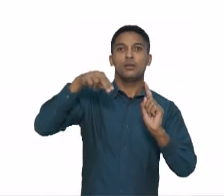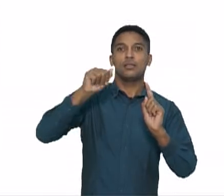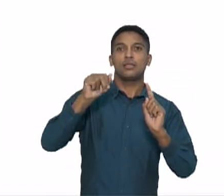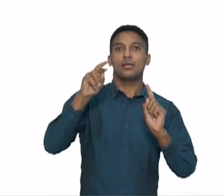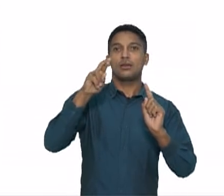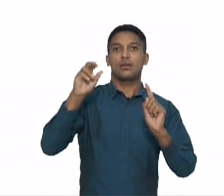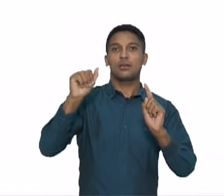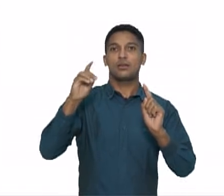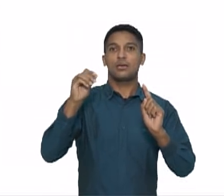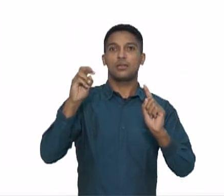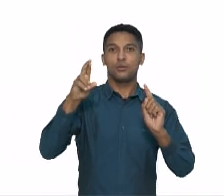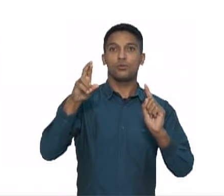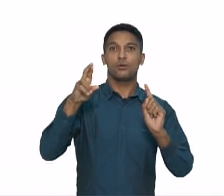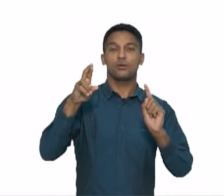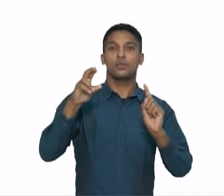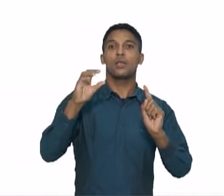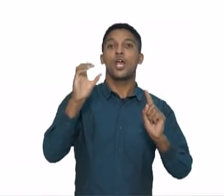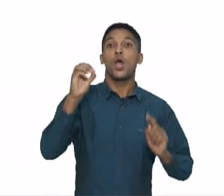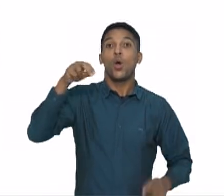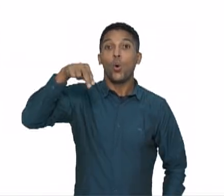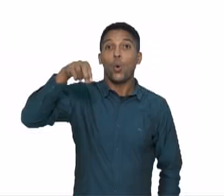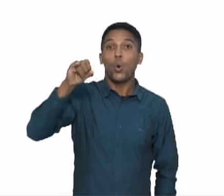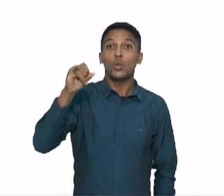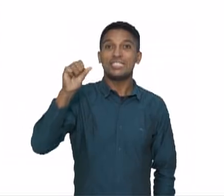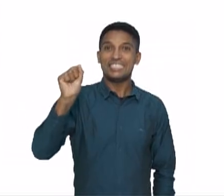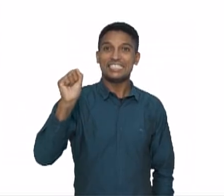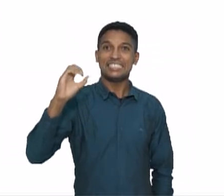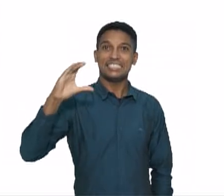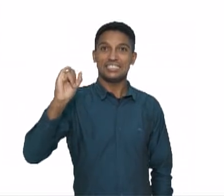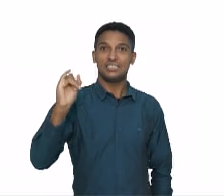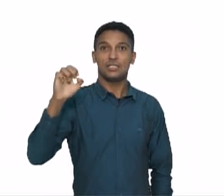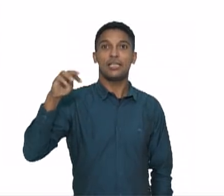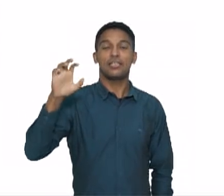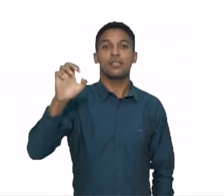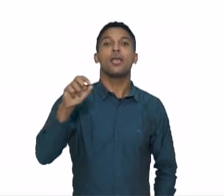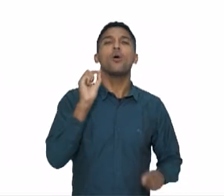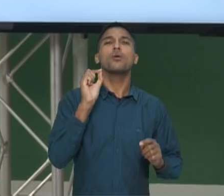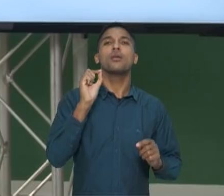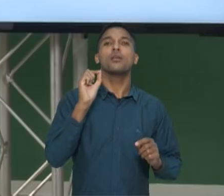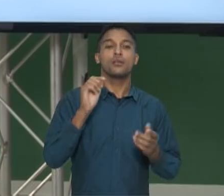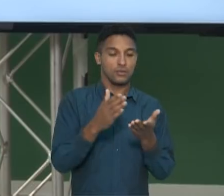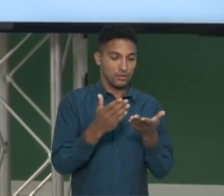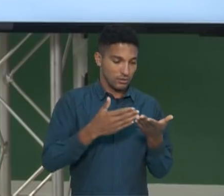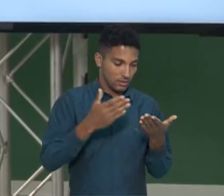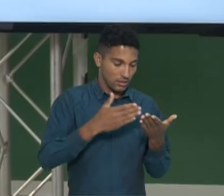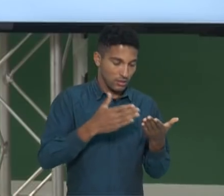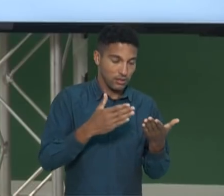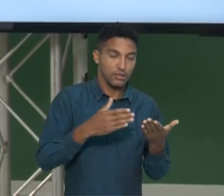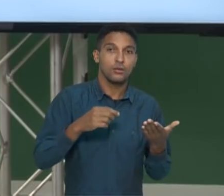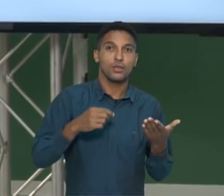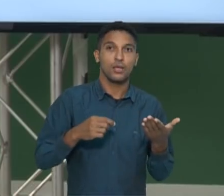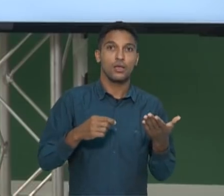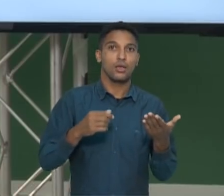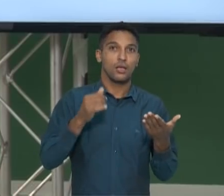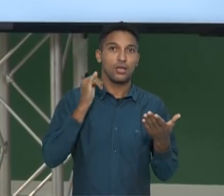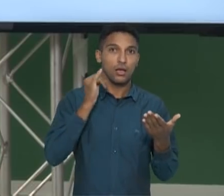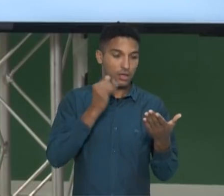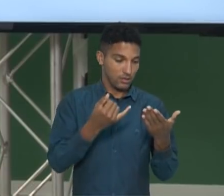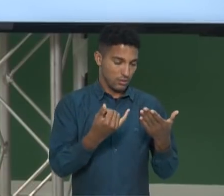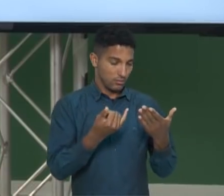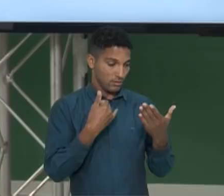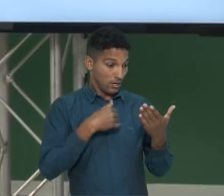é aquele que entra no subconsciente, no consciente do personagem e ele descreve